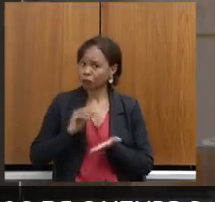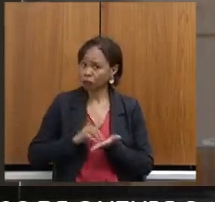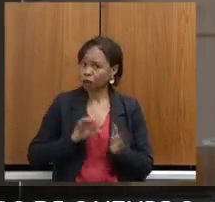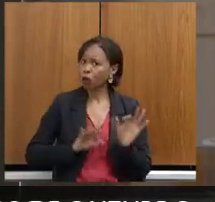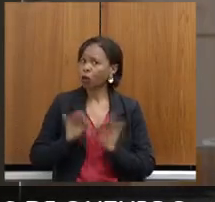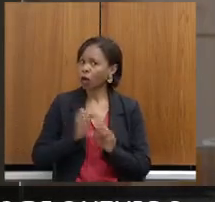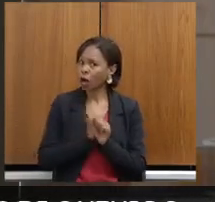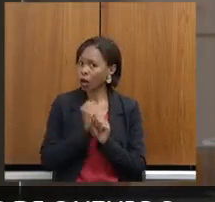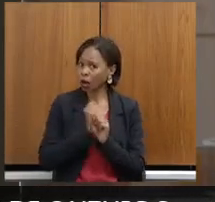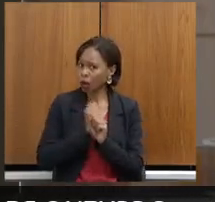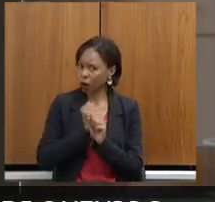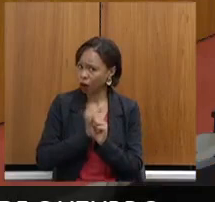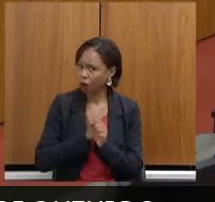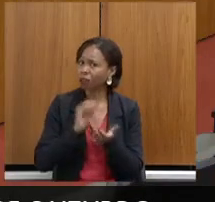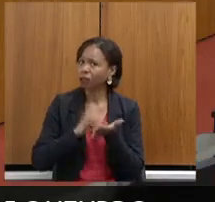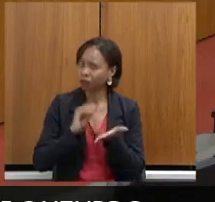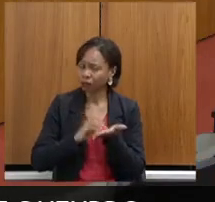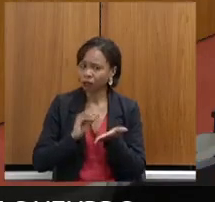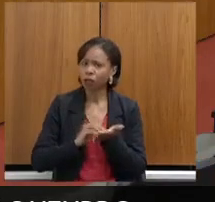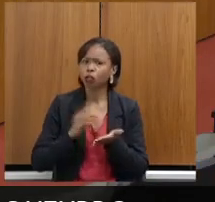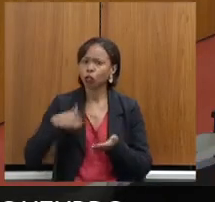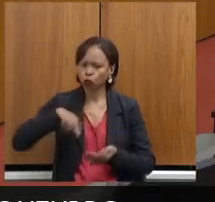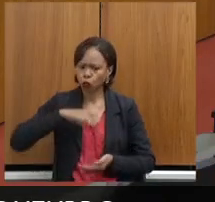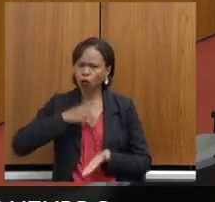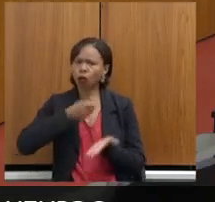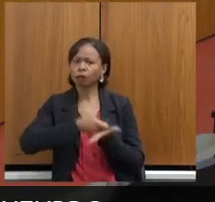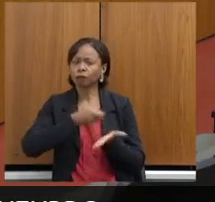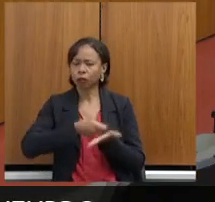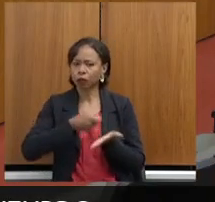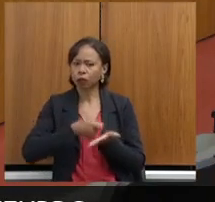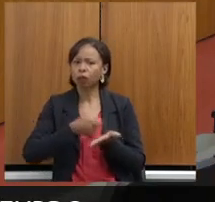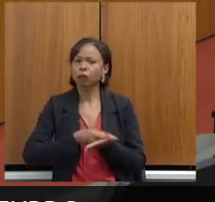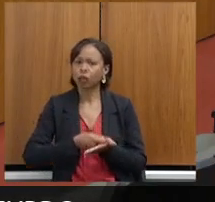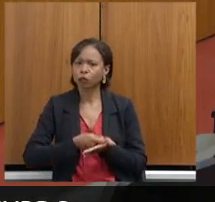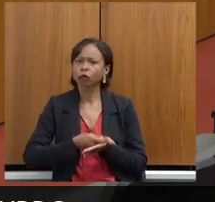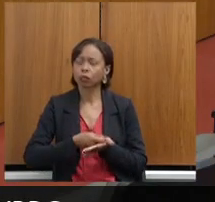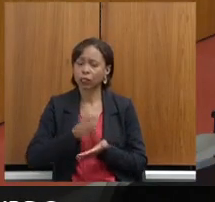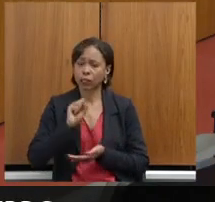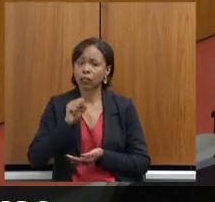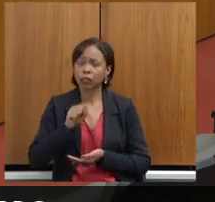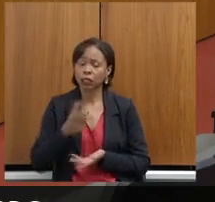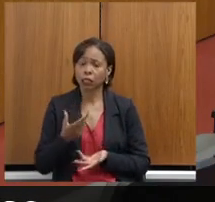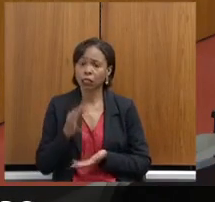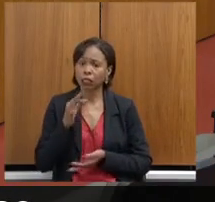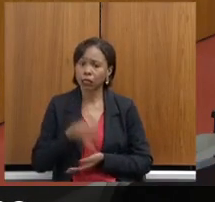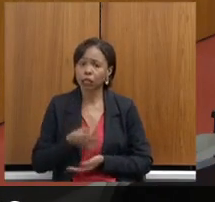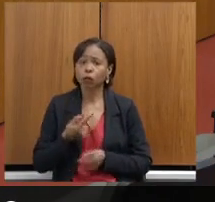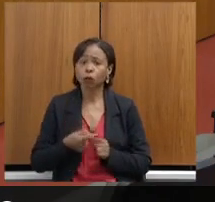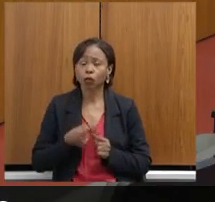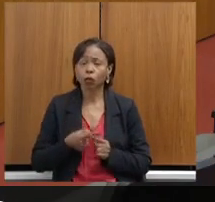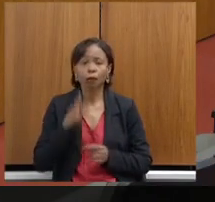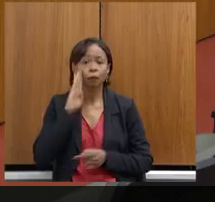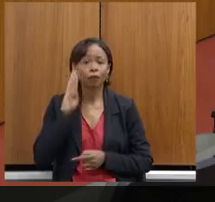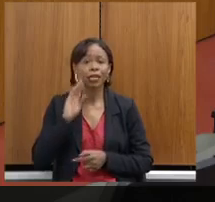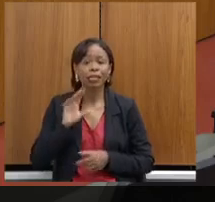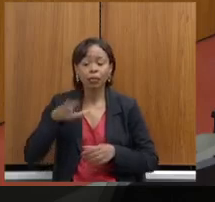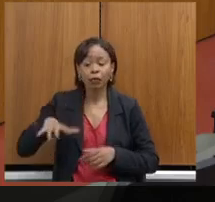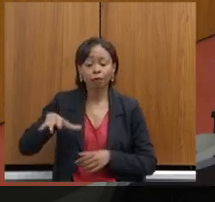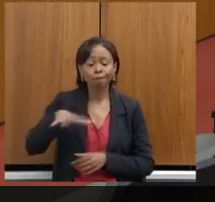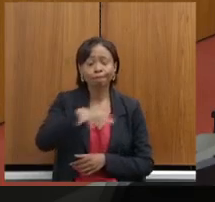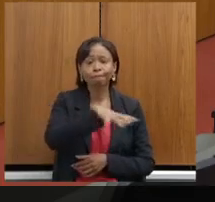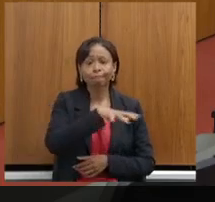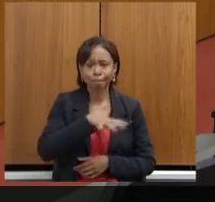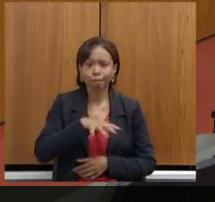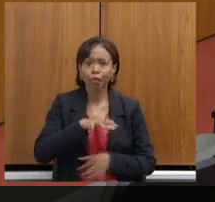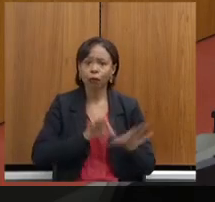só eles a correto não é uma cobrança que a gente faz e está principalmente dentro dos departamentos das regionais